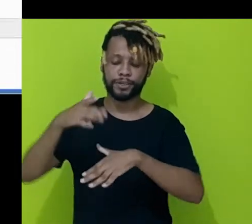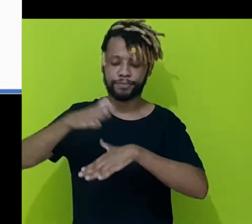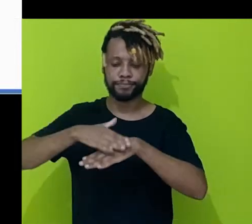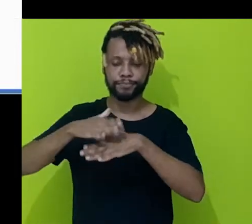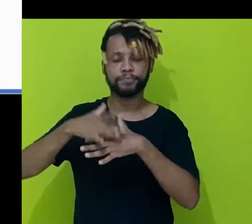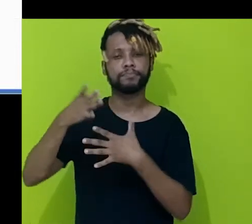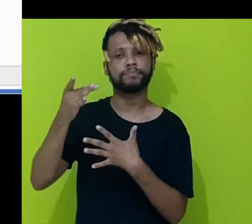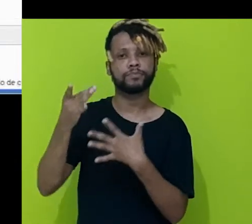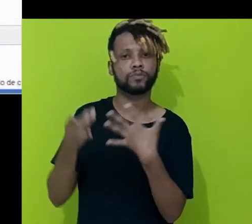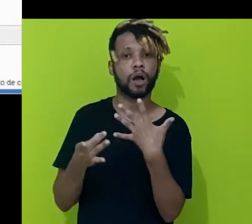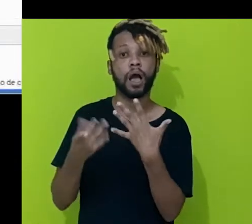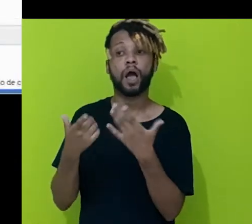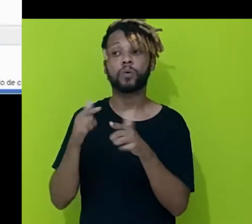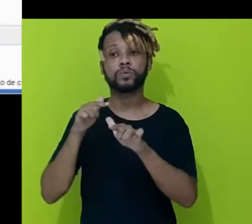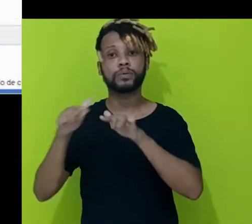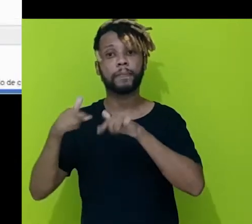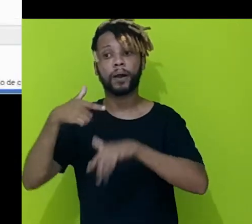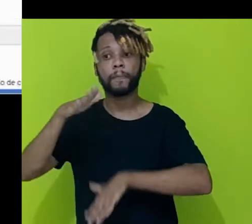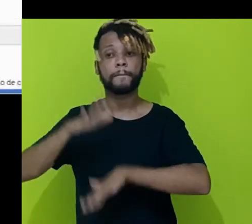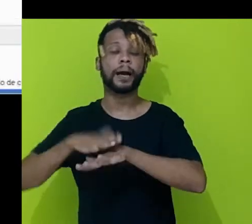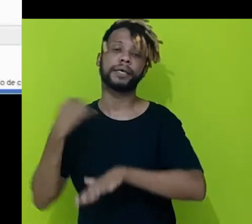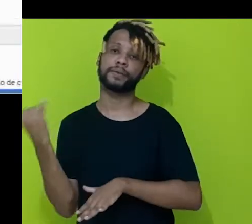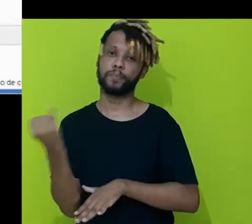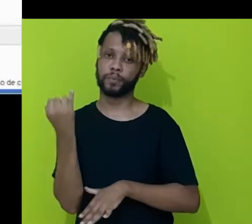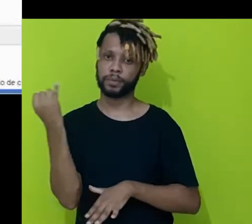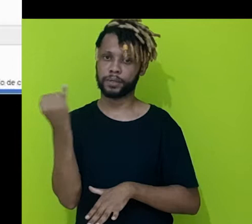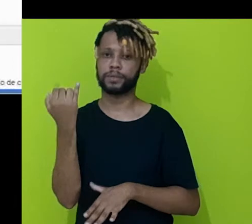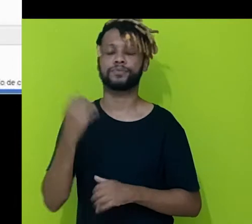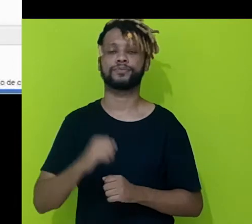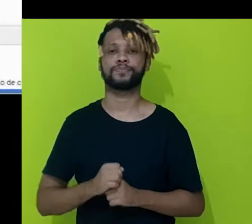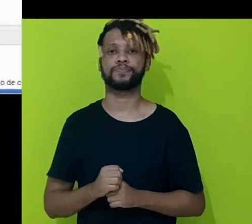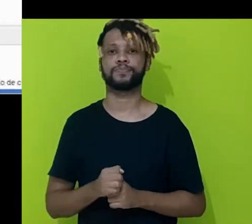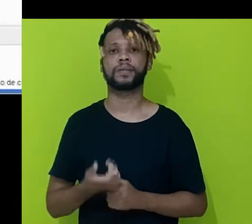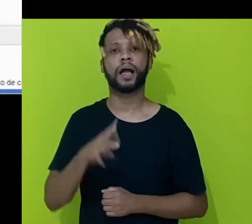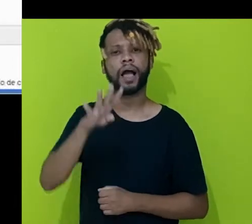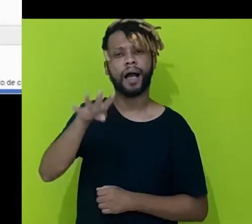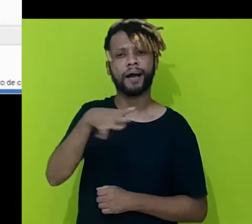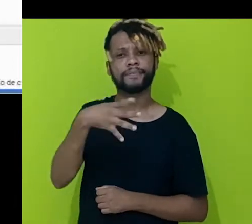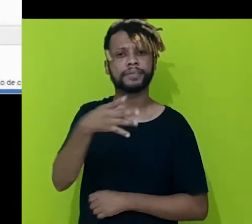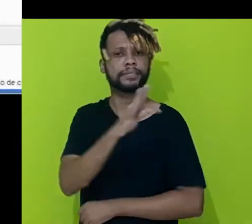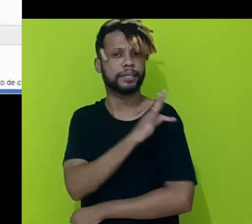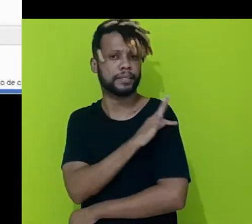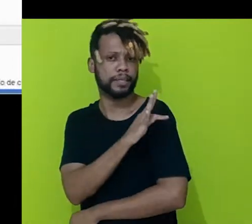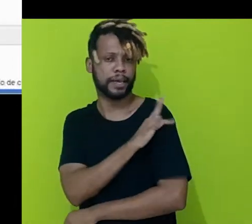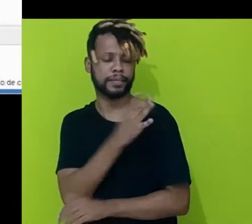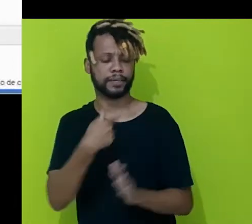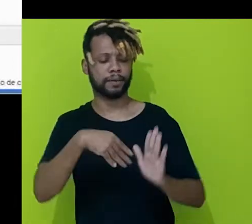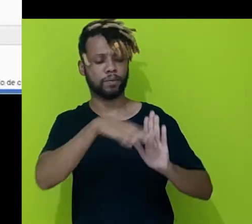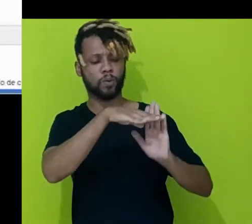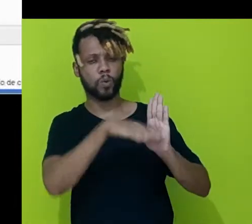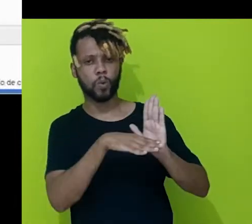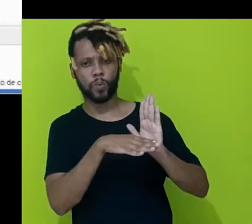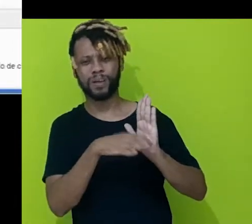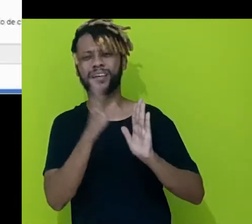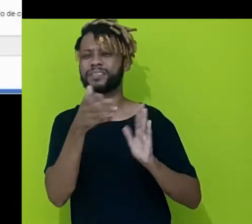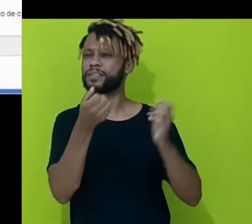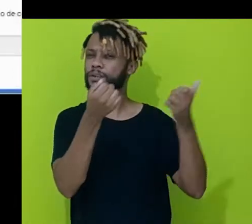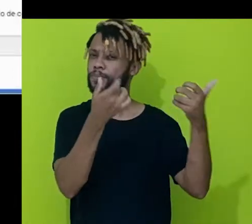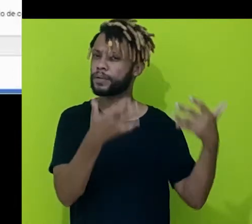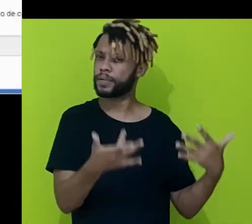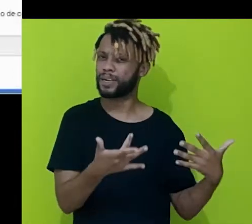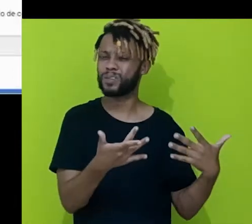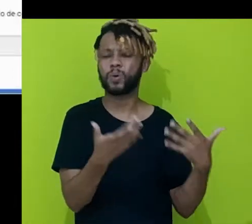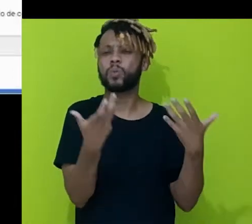execução. A ficha técnica, nós já falamos muito sobre isso, né? Eu acho que eu não vou me alongar, mas